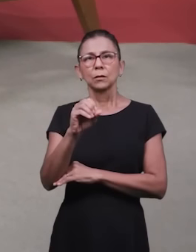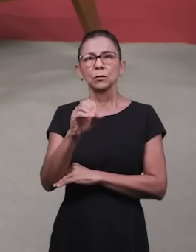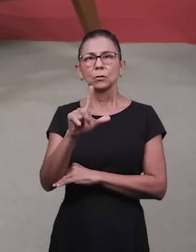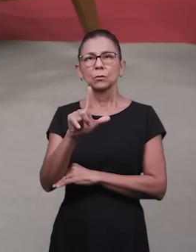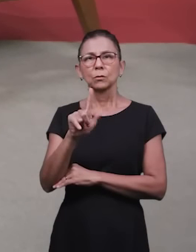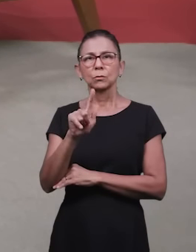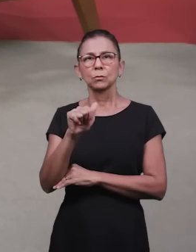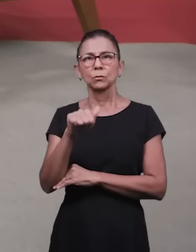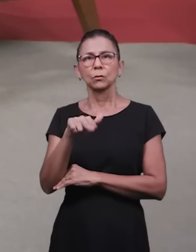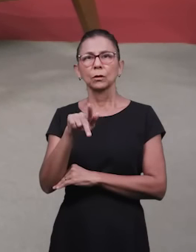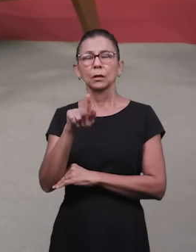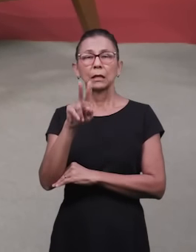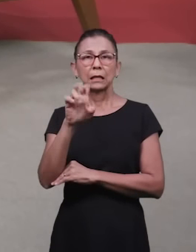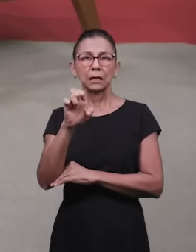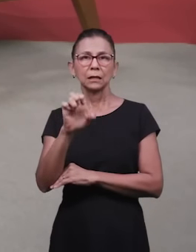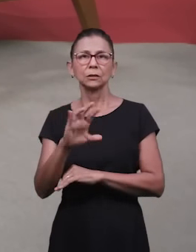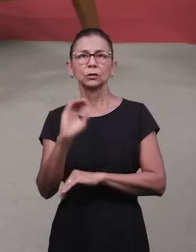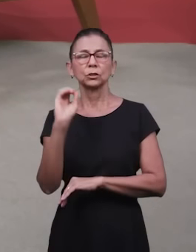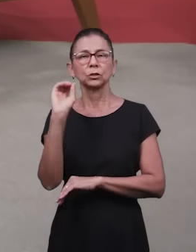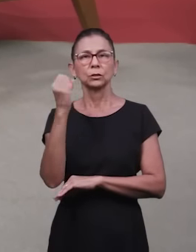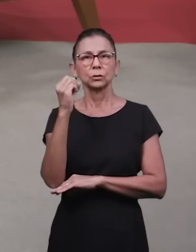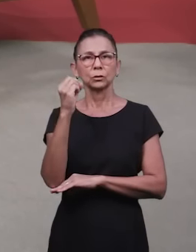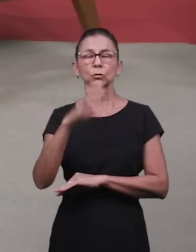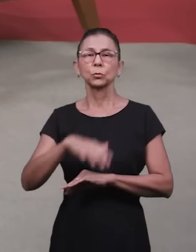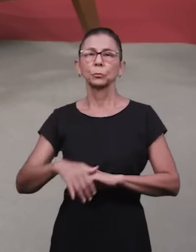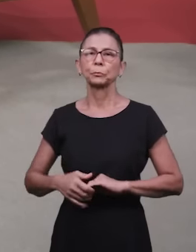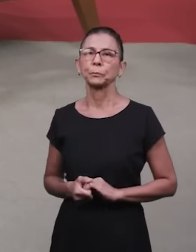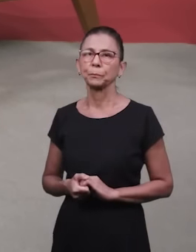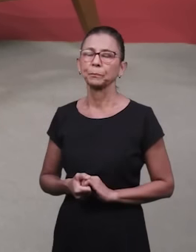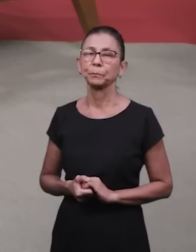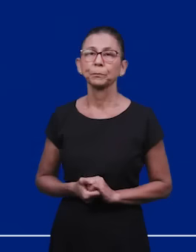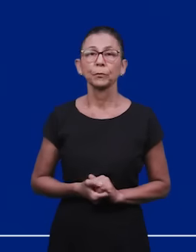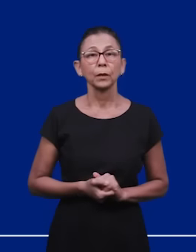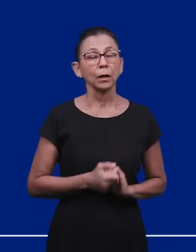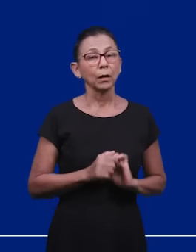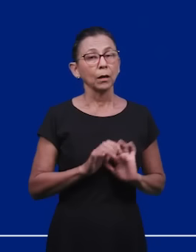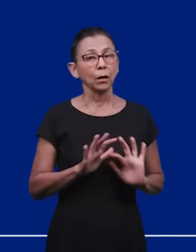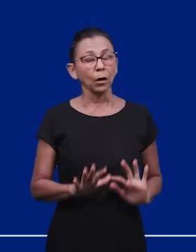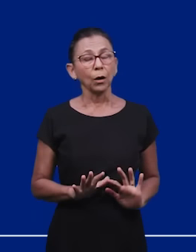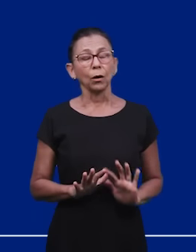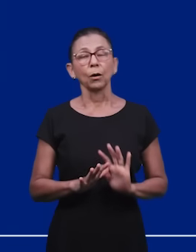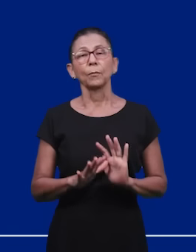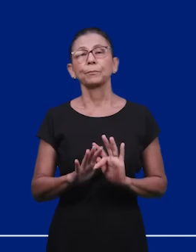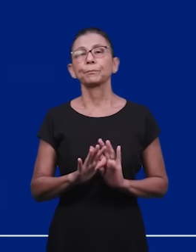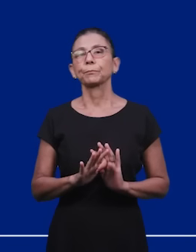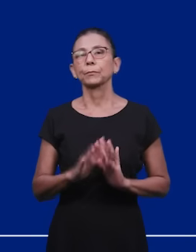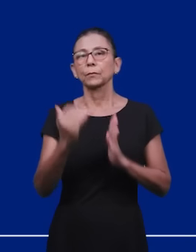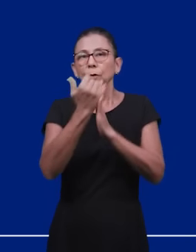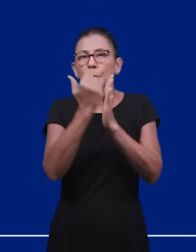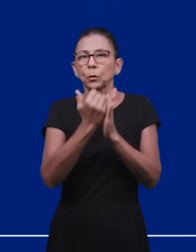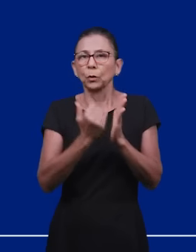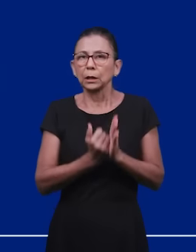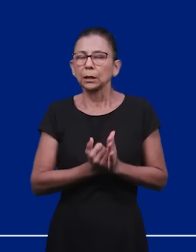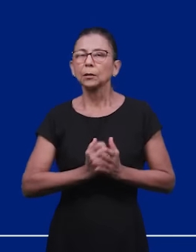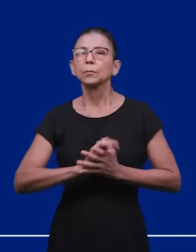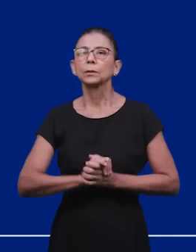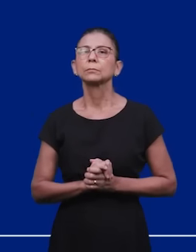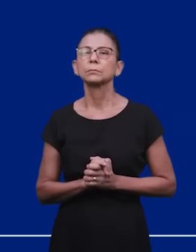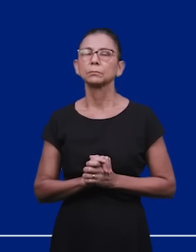Solange Terezinha Bauer. Ela é de Canela, no Rio Grande do Sul. E ela diz o seguinte: o programa tem contribuído para o meu